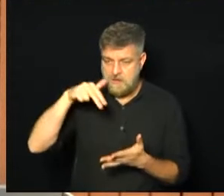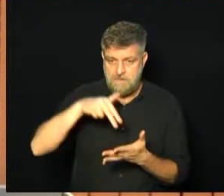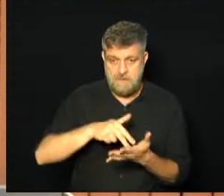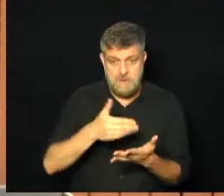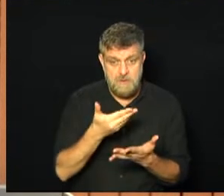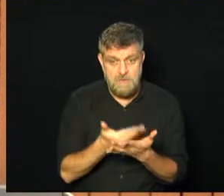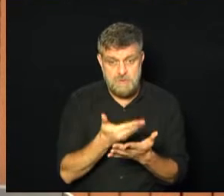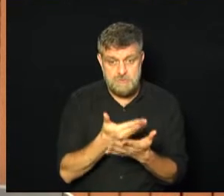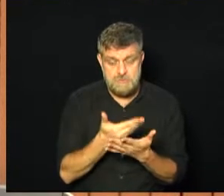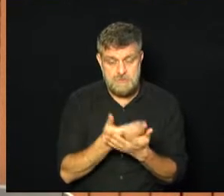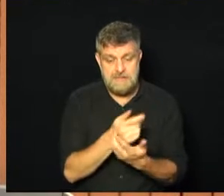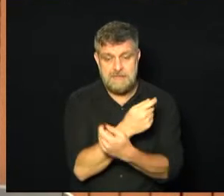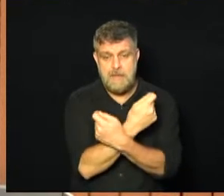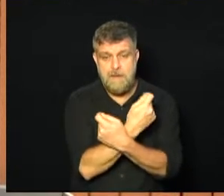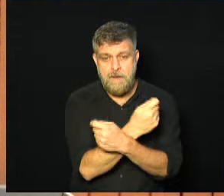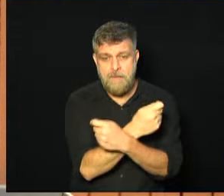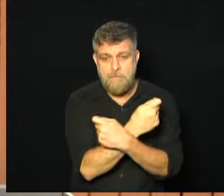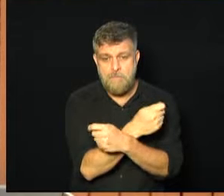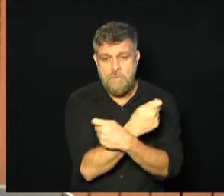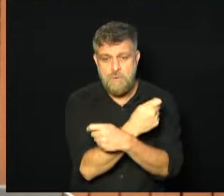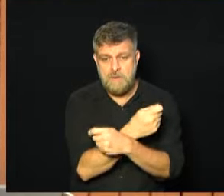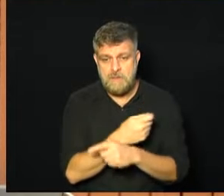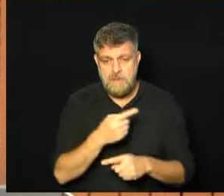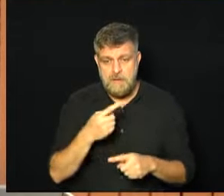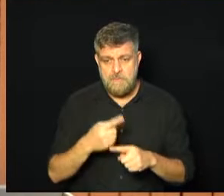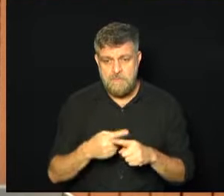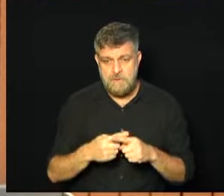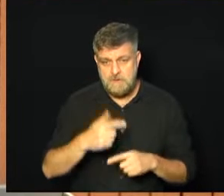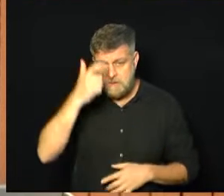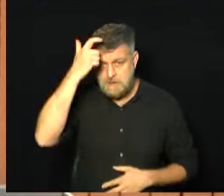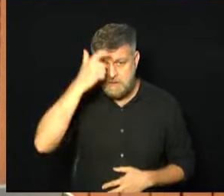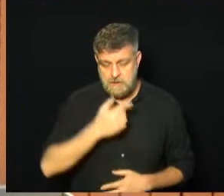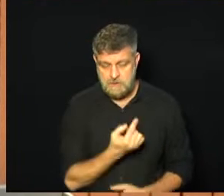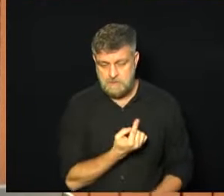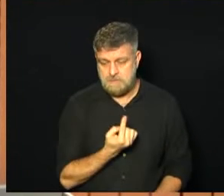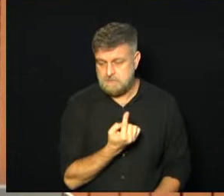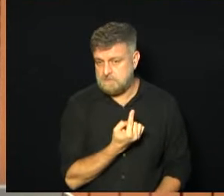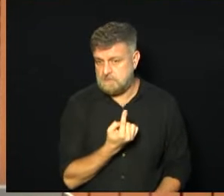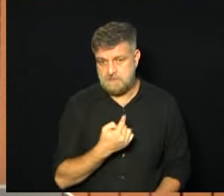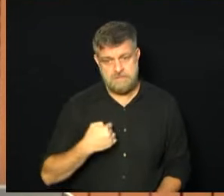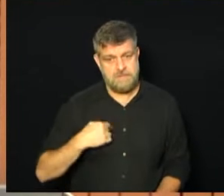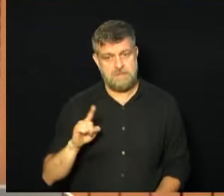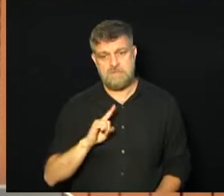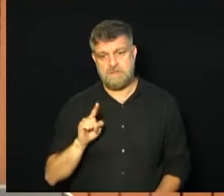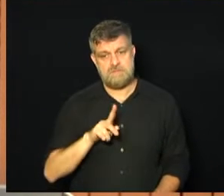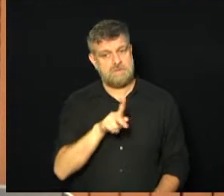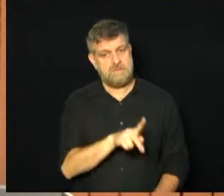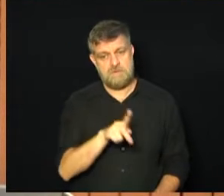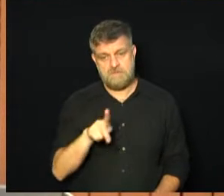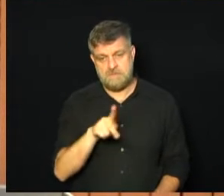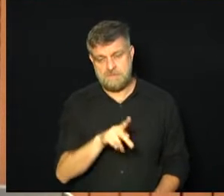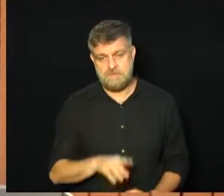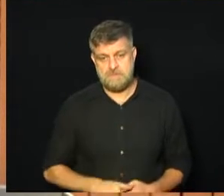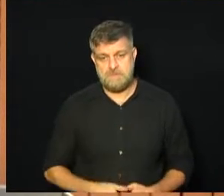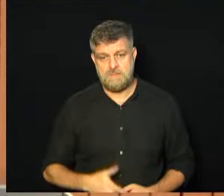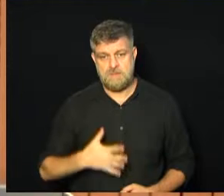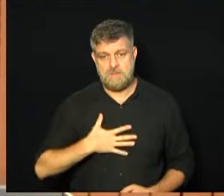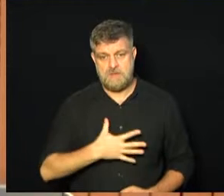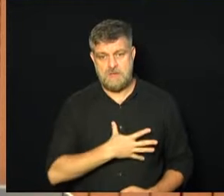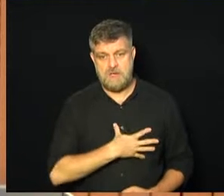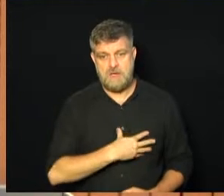PUC, porque sem ela eu não seria professor. A minha filha,